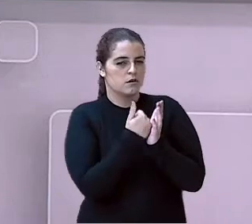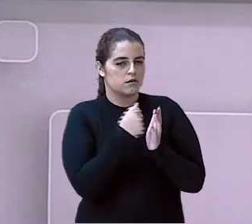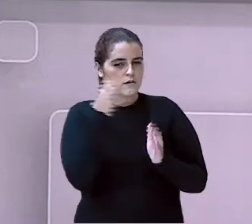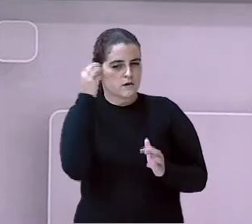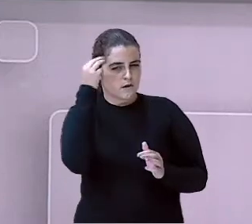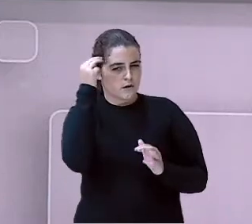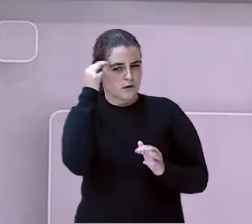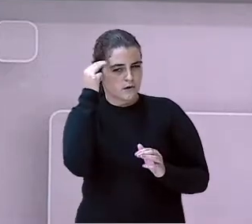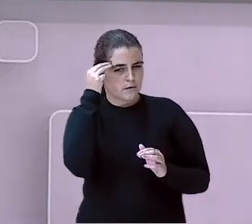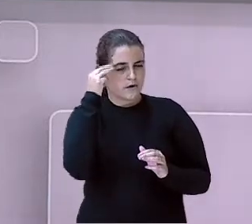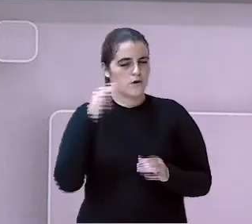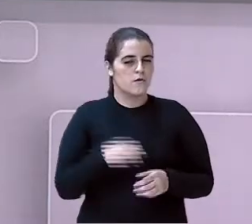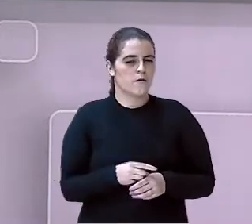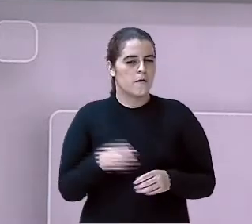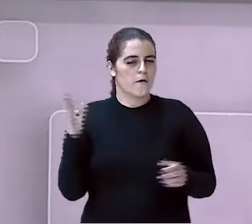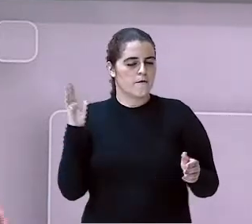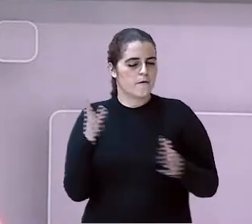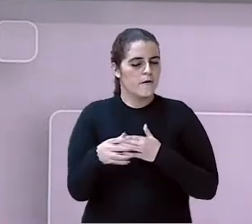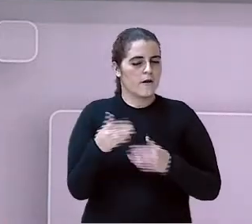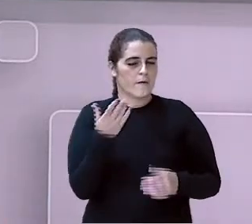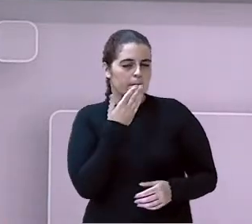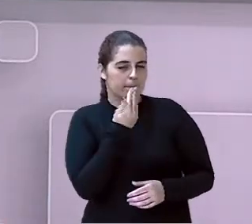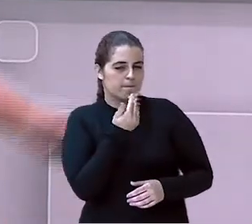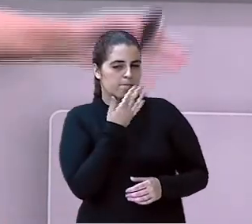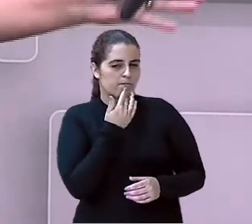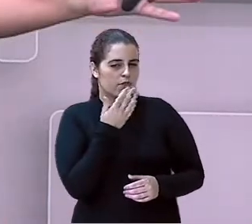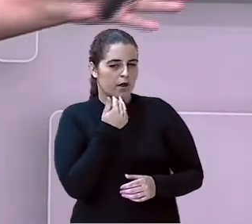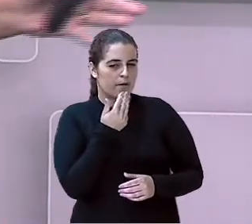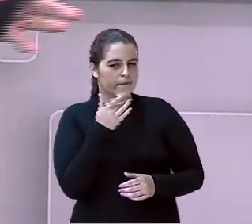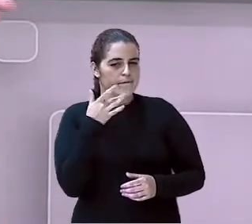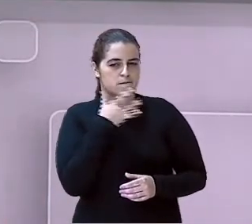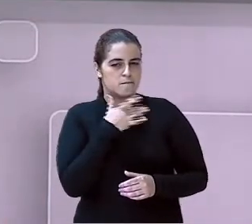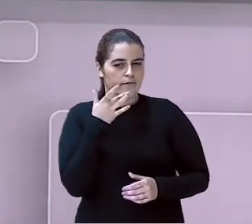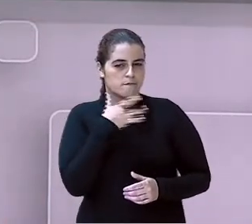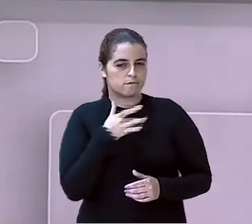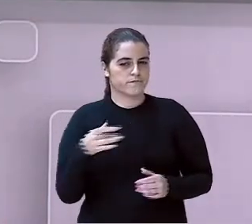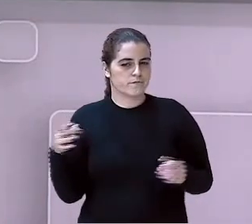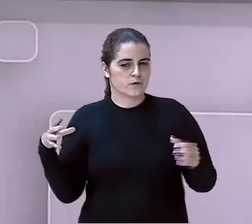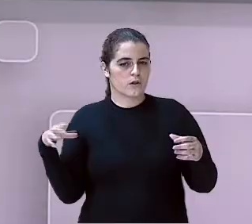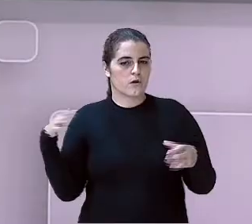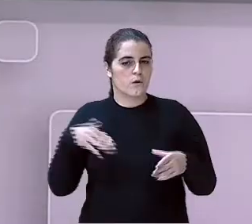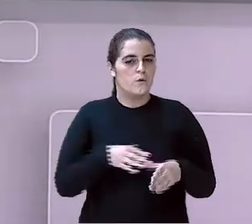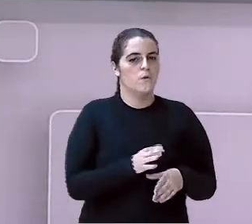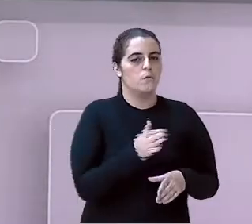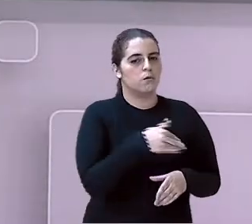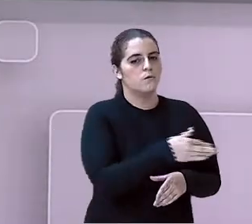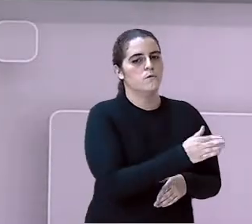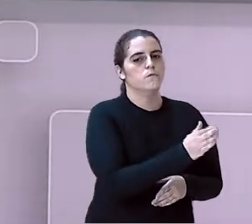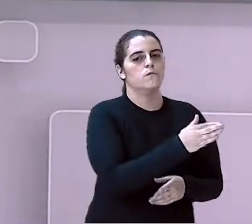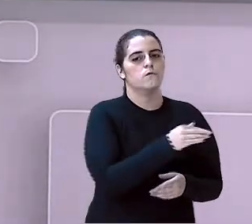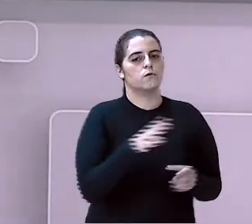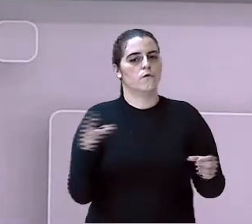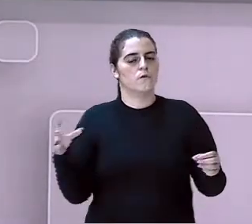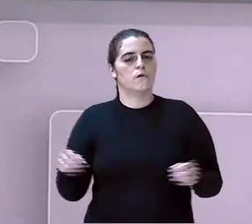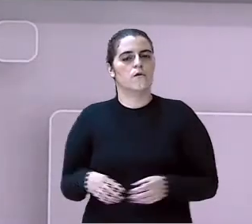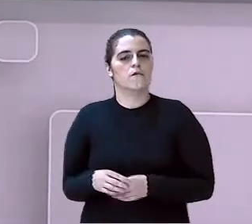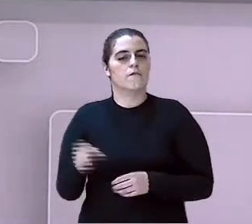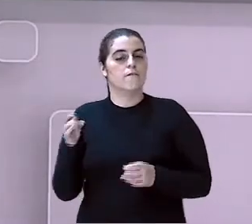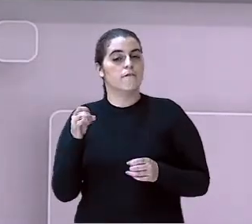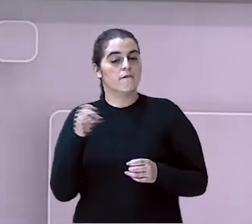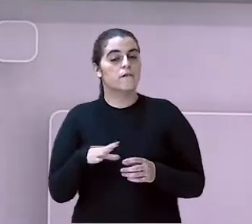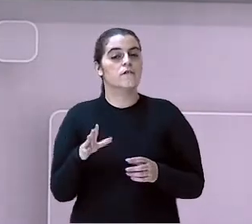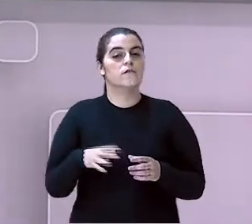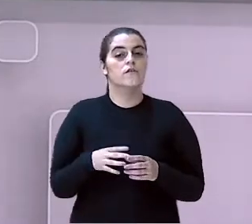Ele chama os parceiros dele e fala, bora lá que tem comida. E vai todo mundo junto para poder pegar os peixes. Isso